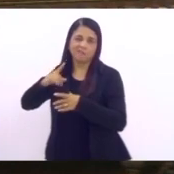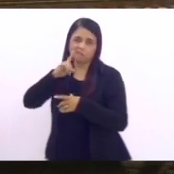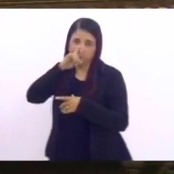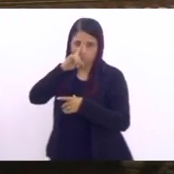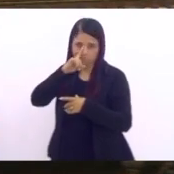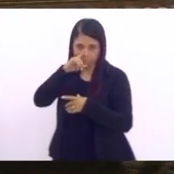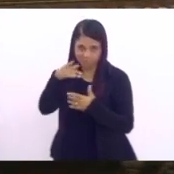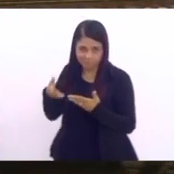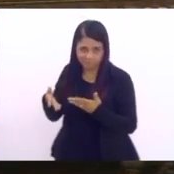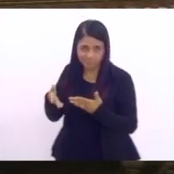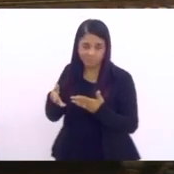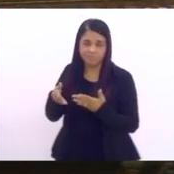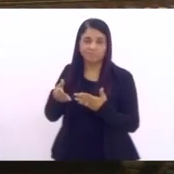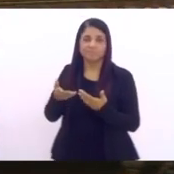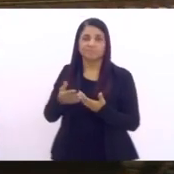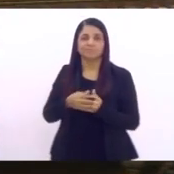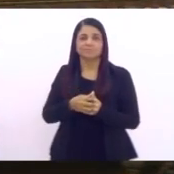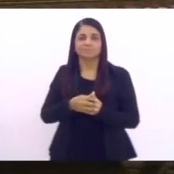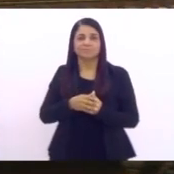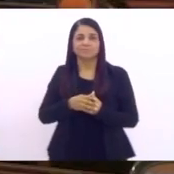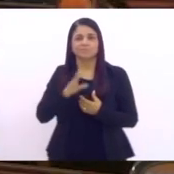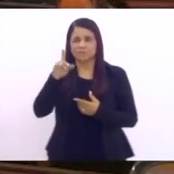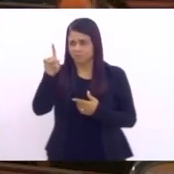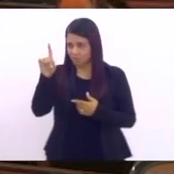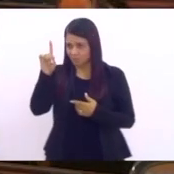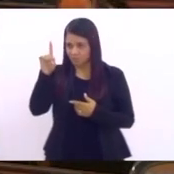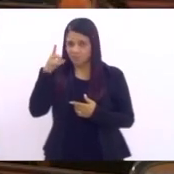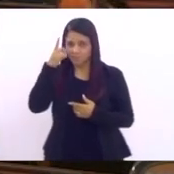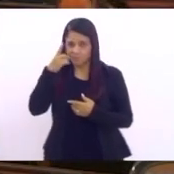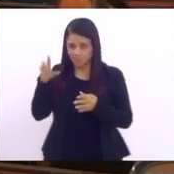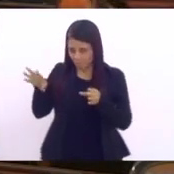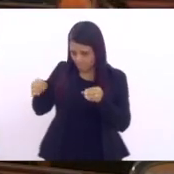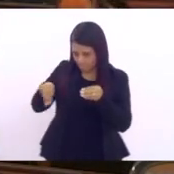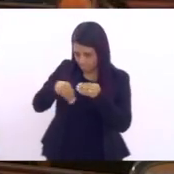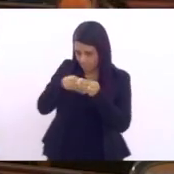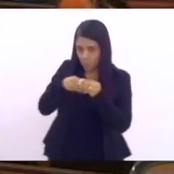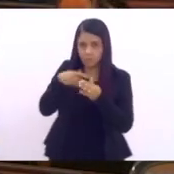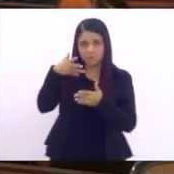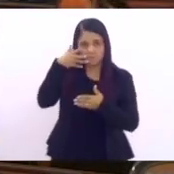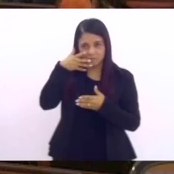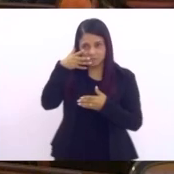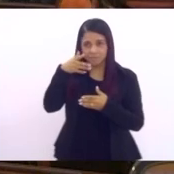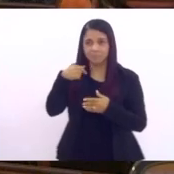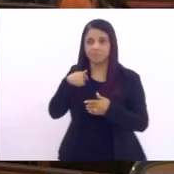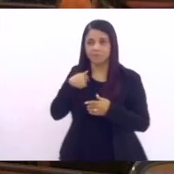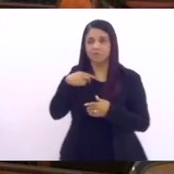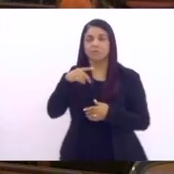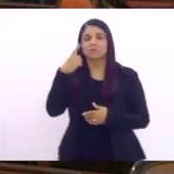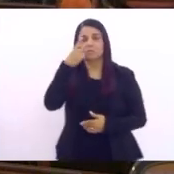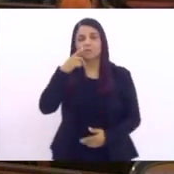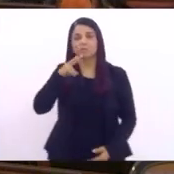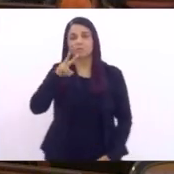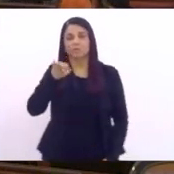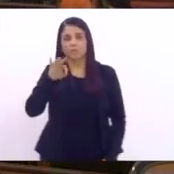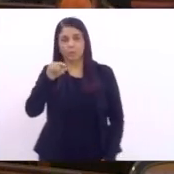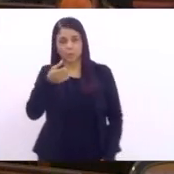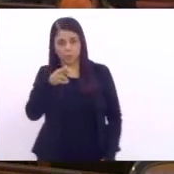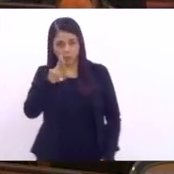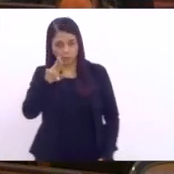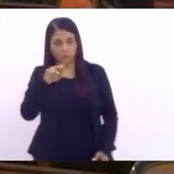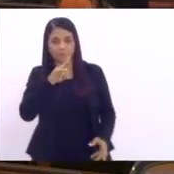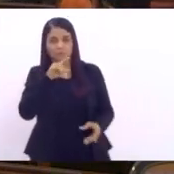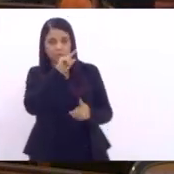permite um pequeno aparte na sua fala? Pois não, deputado Vitor Júnior. De forma bem objetiva, presidente, e já convencido pela